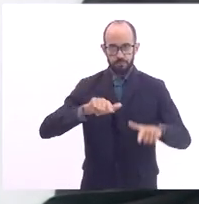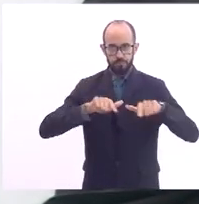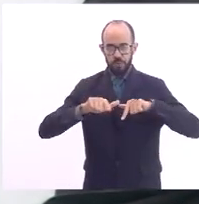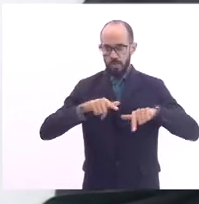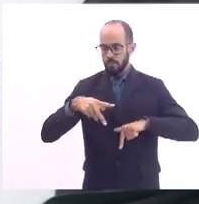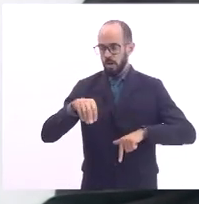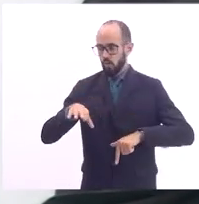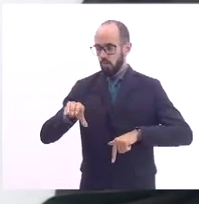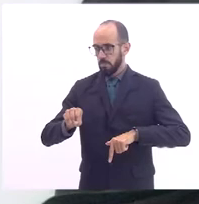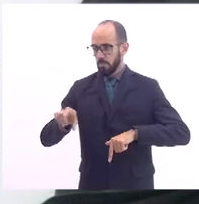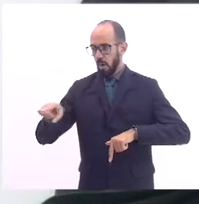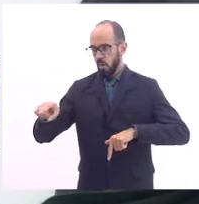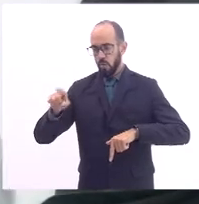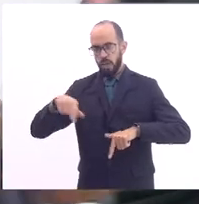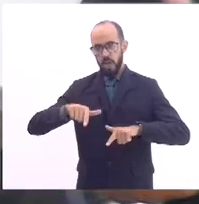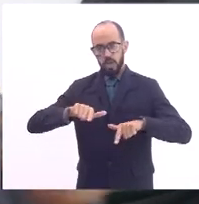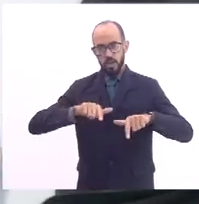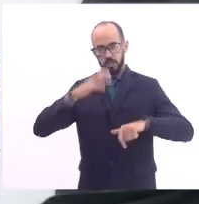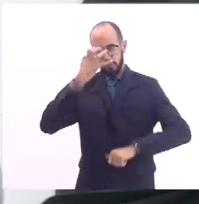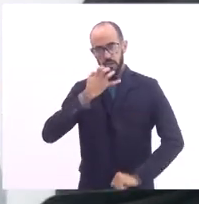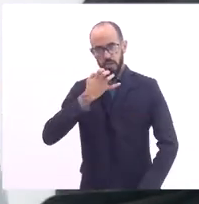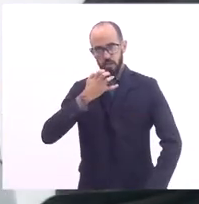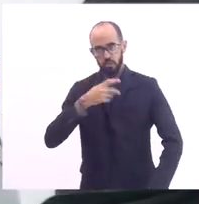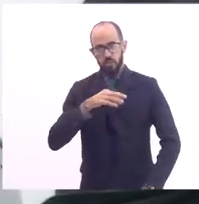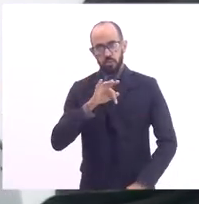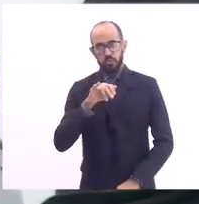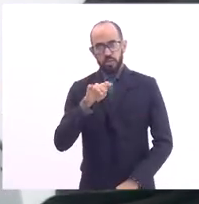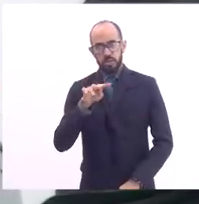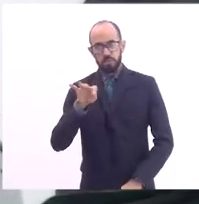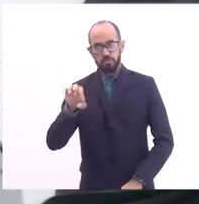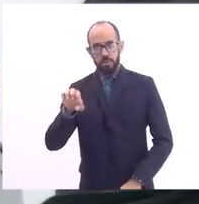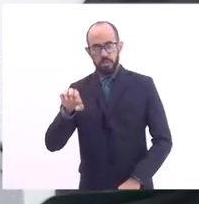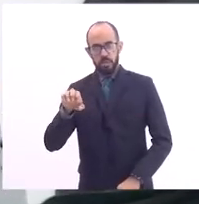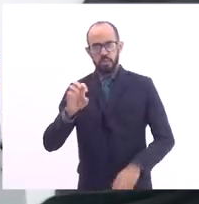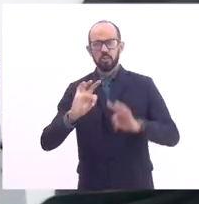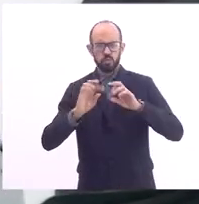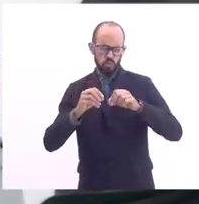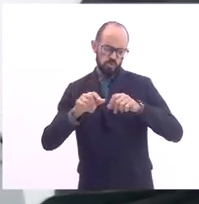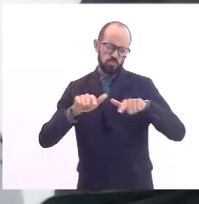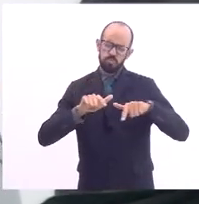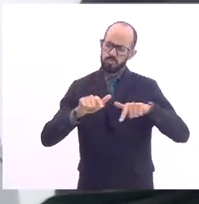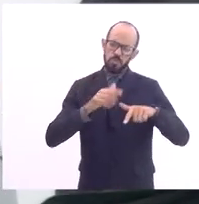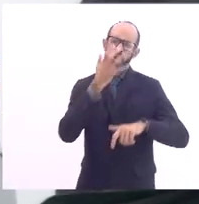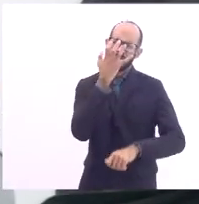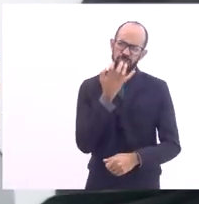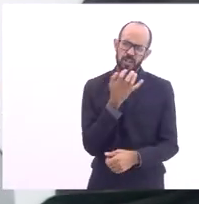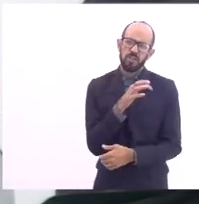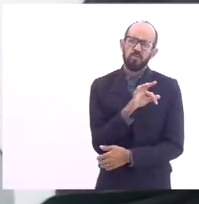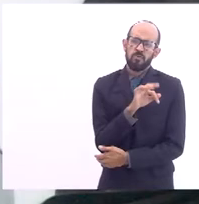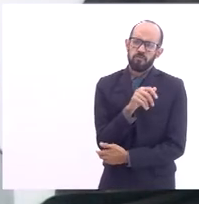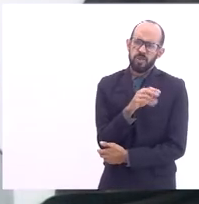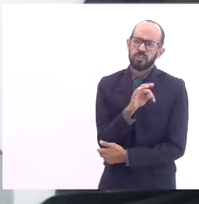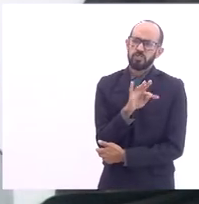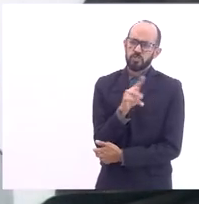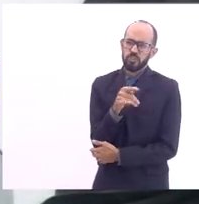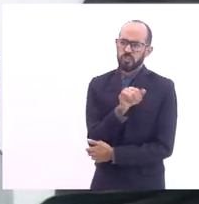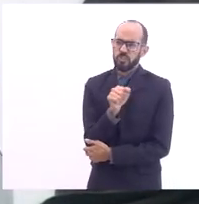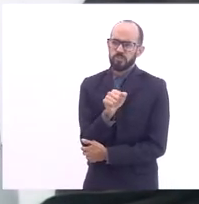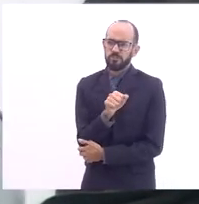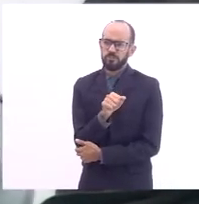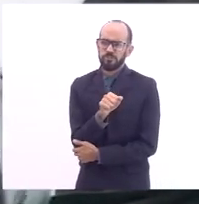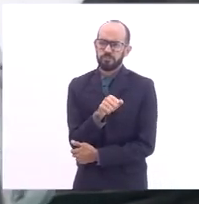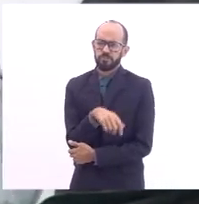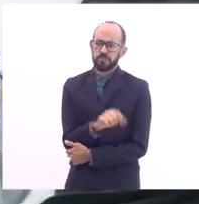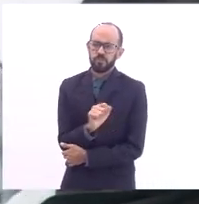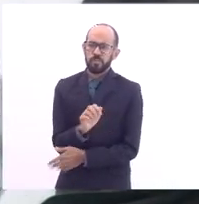Ramos é um trabalho muito sério. Felipe Peixoto, muito sério também. Todos aqui trabalham de forma muito séria. Fatinha. Por